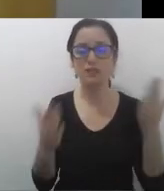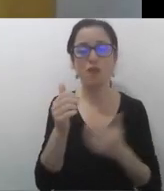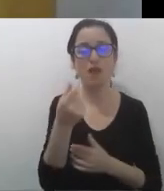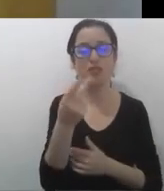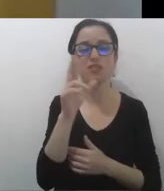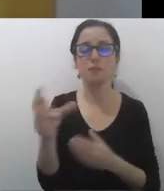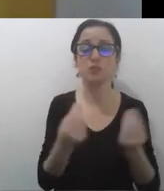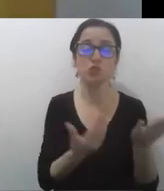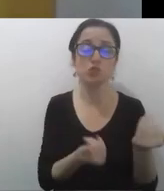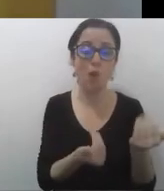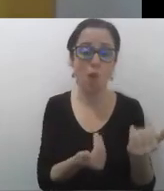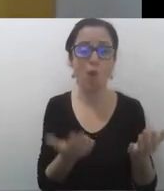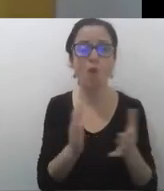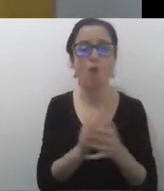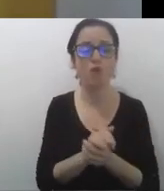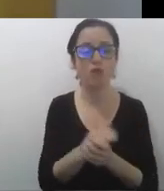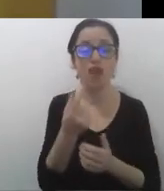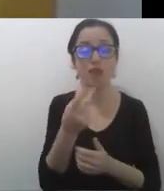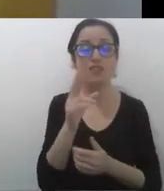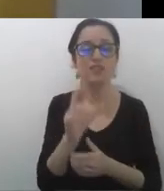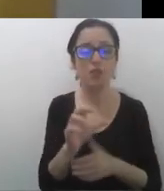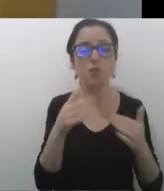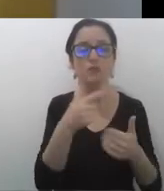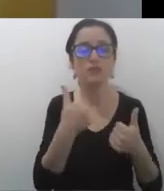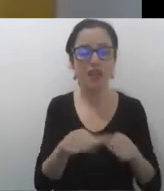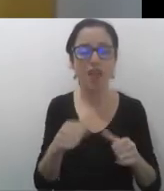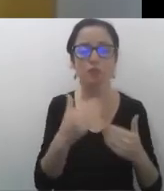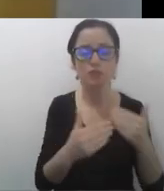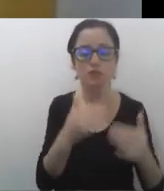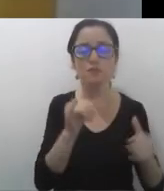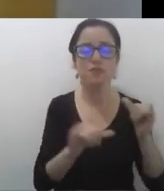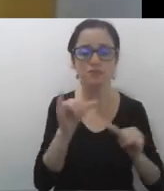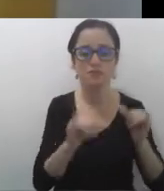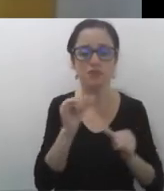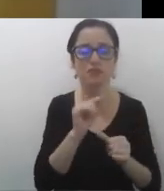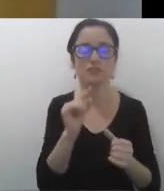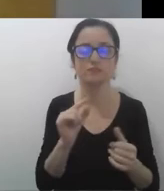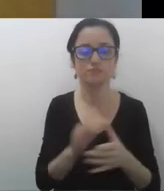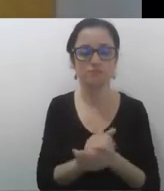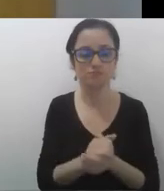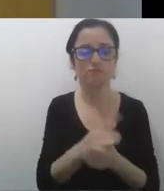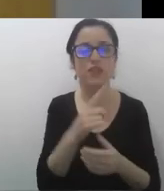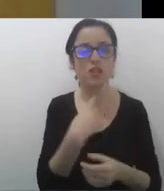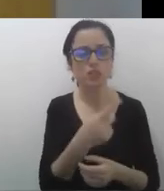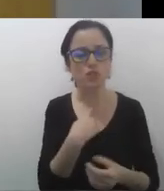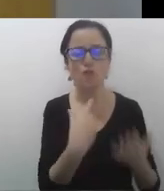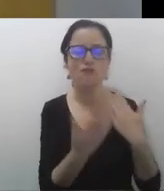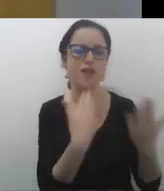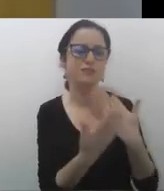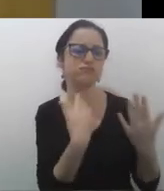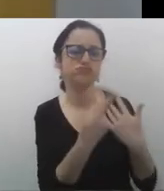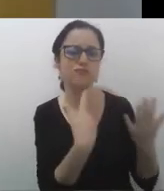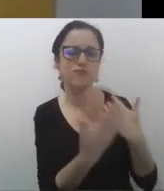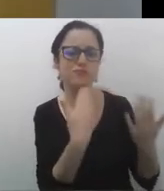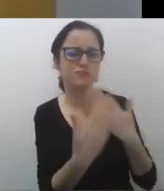perda do André tão jovem, né? Mas o André estava no processo da quimioterapia até, e a gente